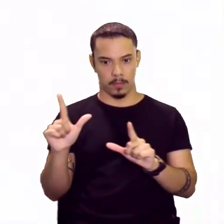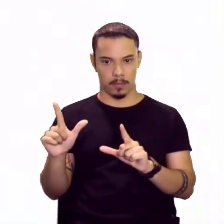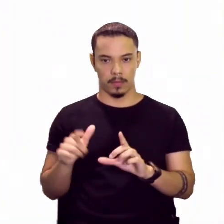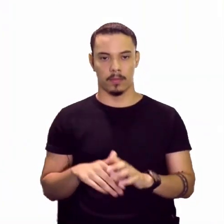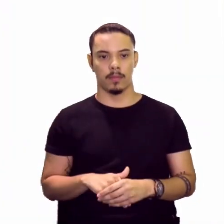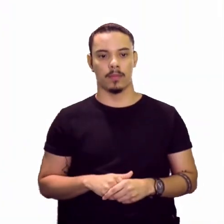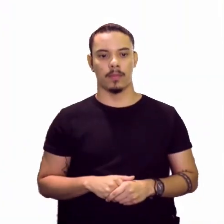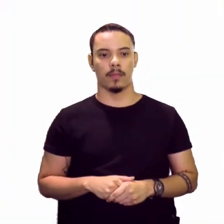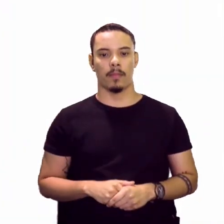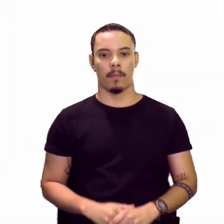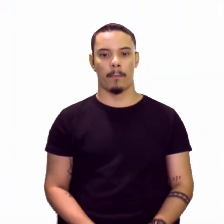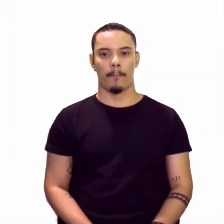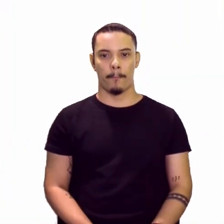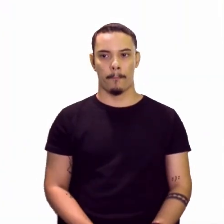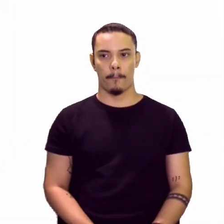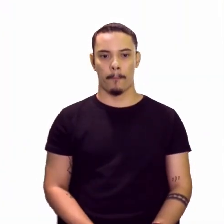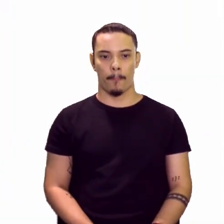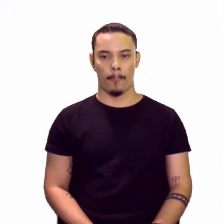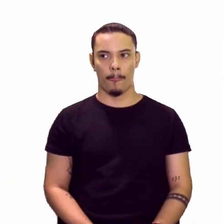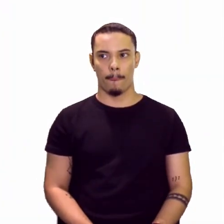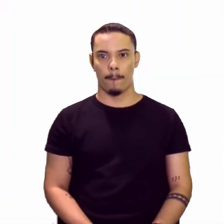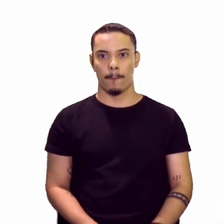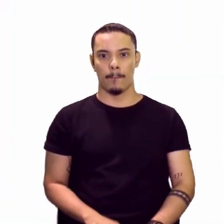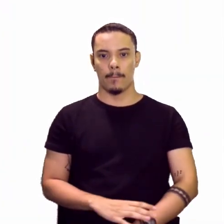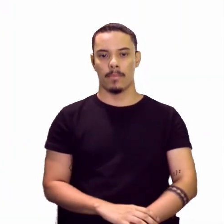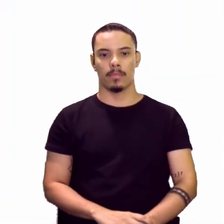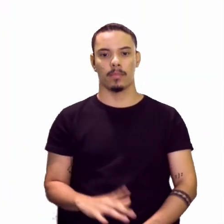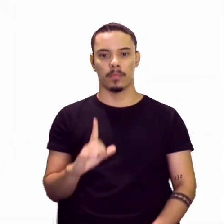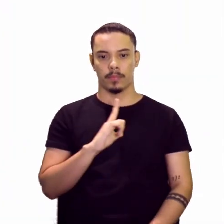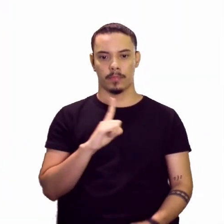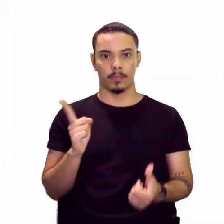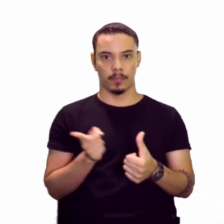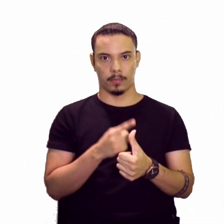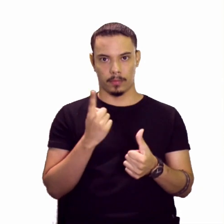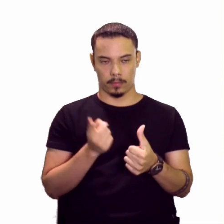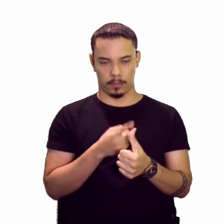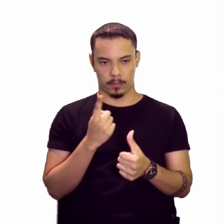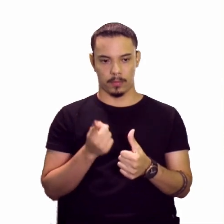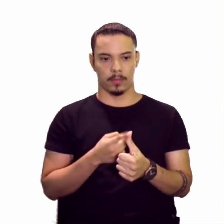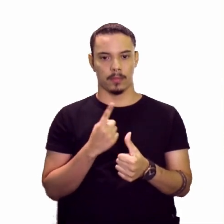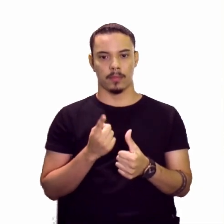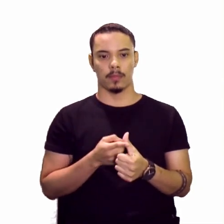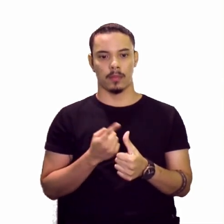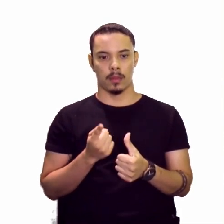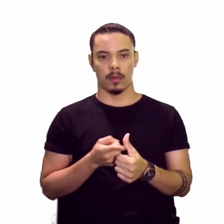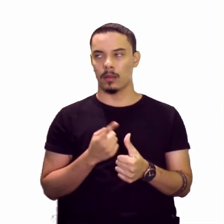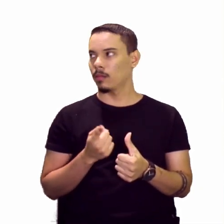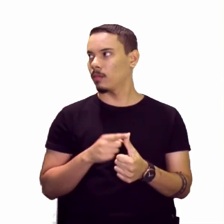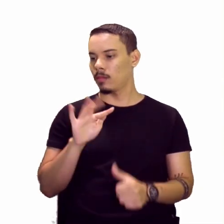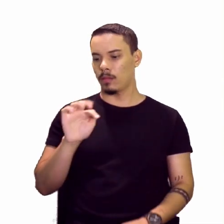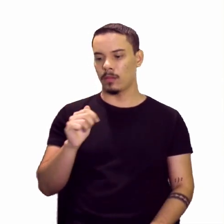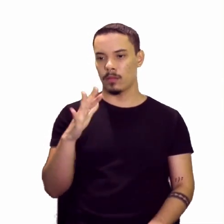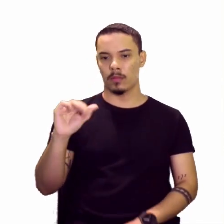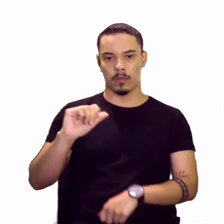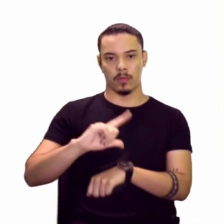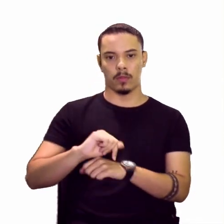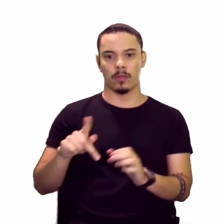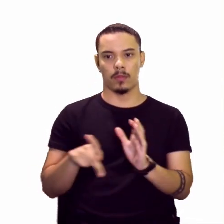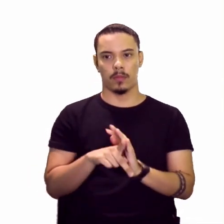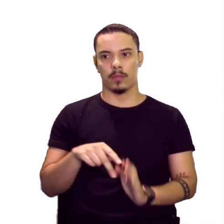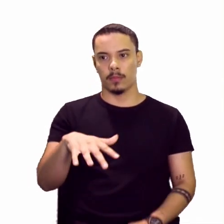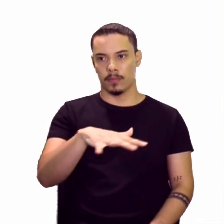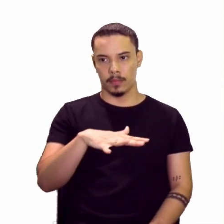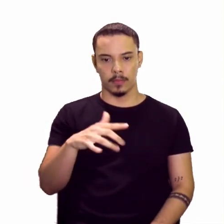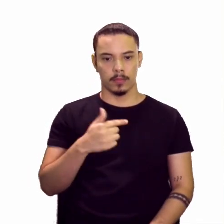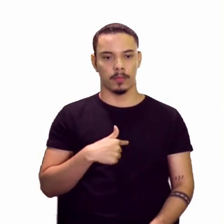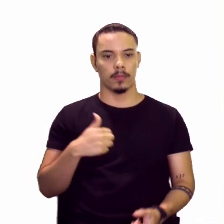equações? Então, vamos lá, olha só. Então, nós temos a nossa primeira ali, que é ali a função horária do espaço, ou seja, a gente fala